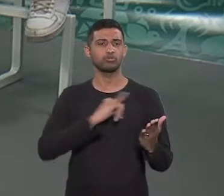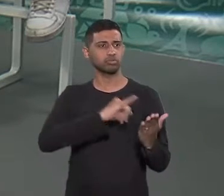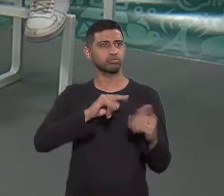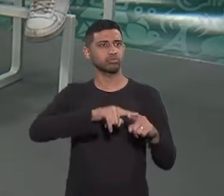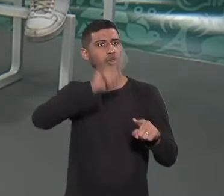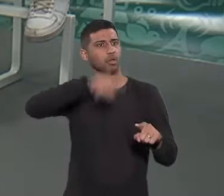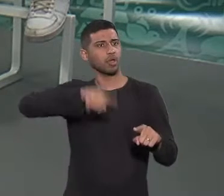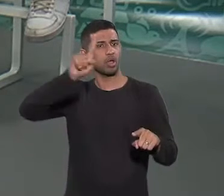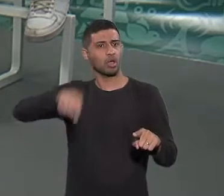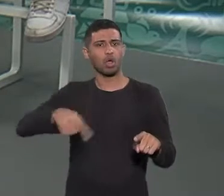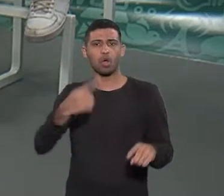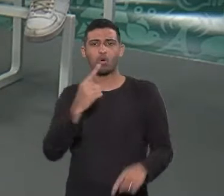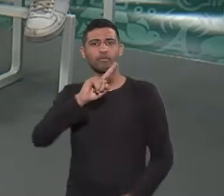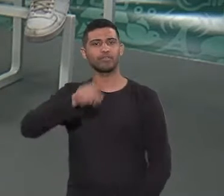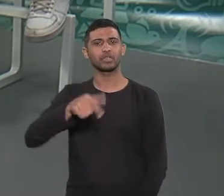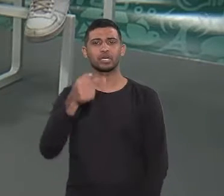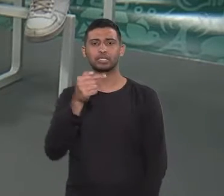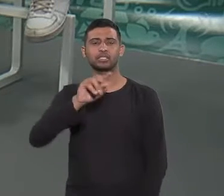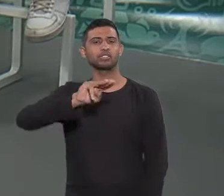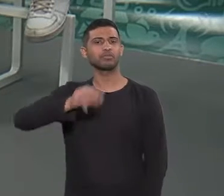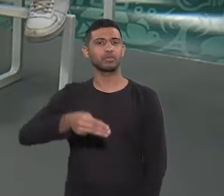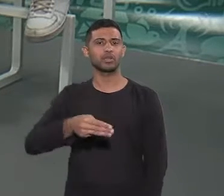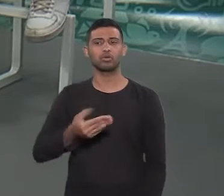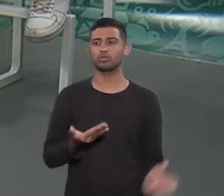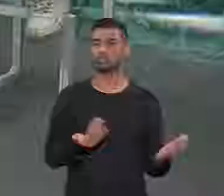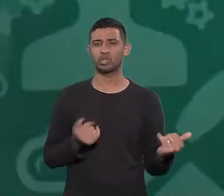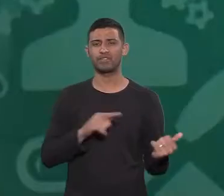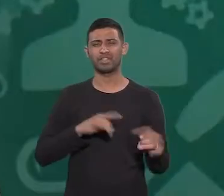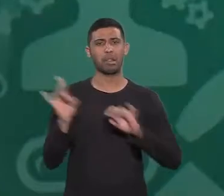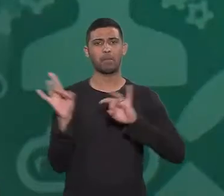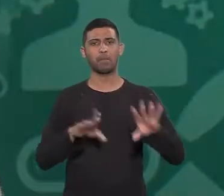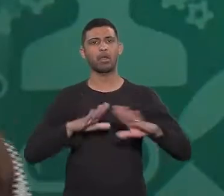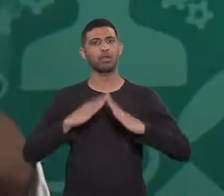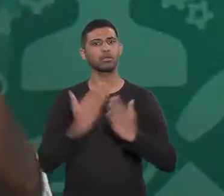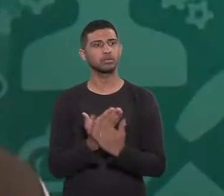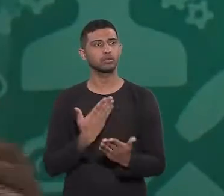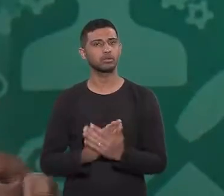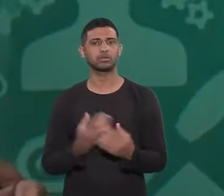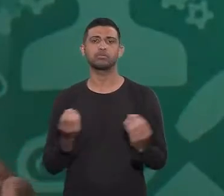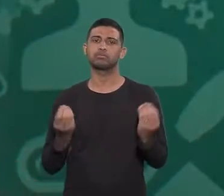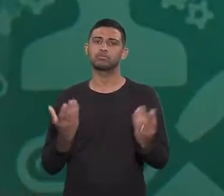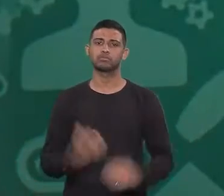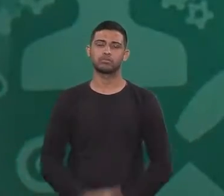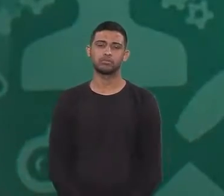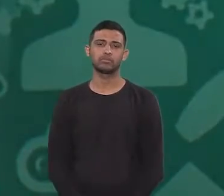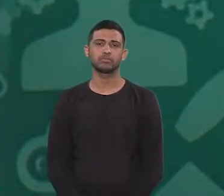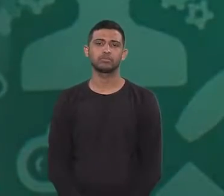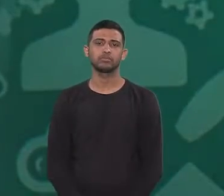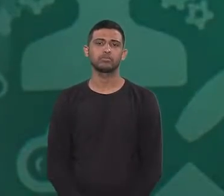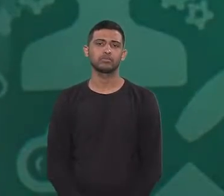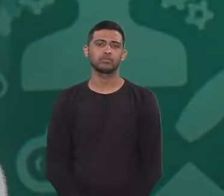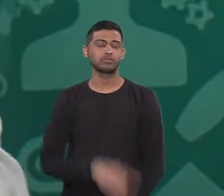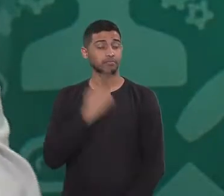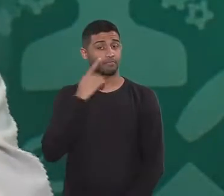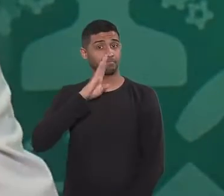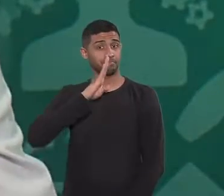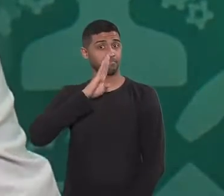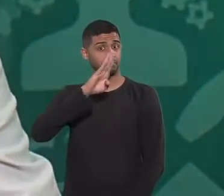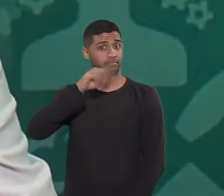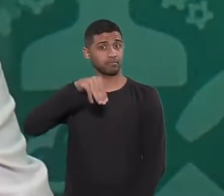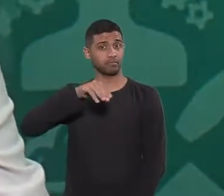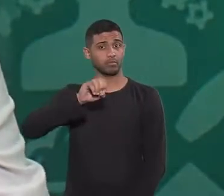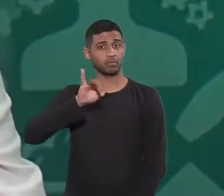os dados é que pelo menos 1,7 milhões de jovens estão fora do ensino regular normal. Então, um